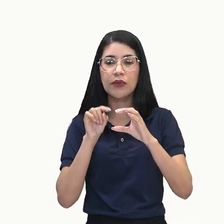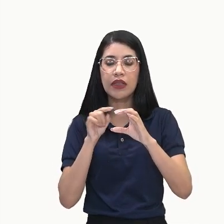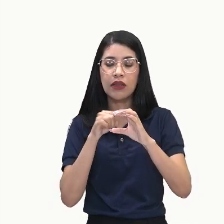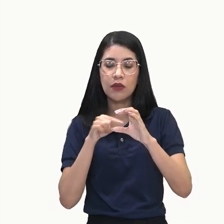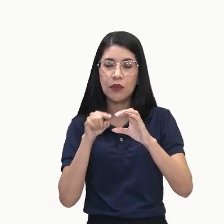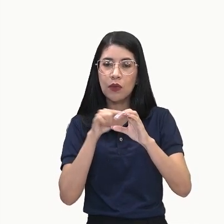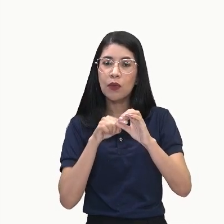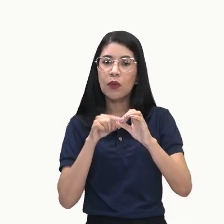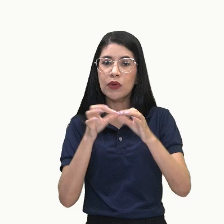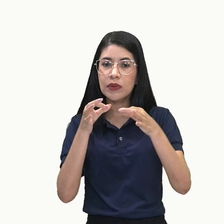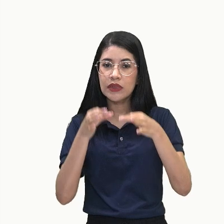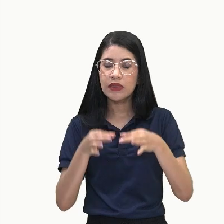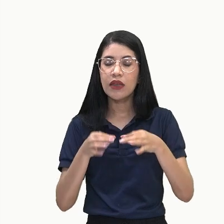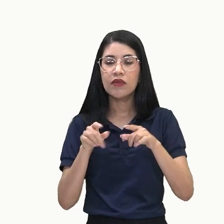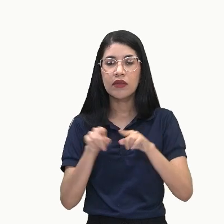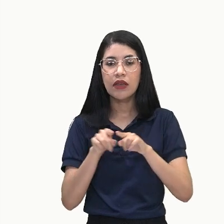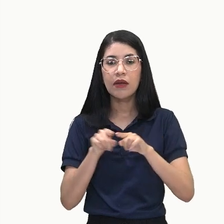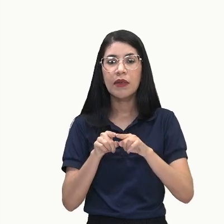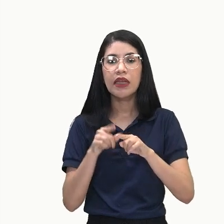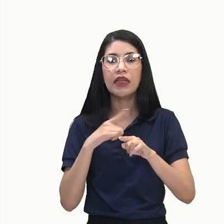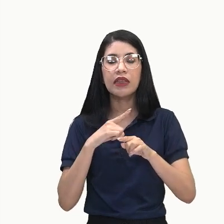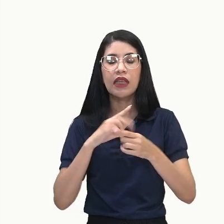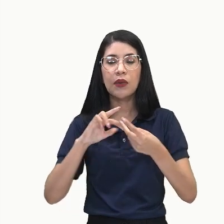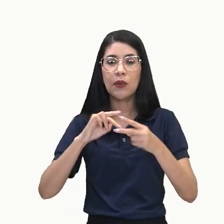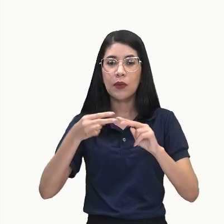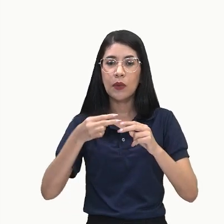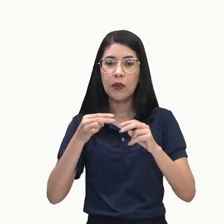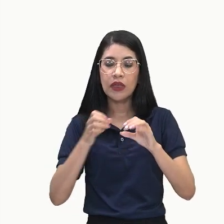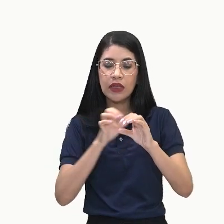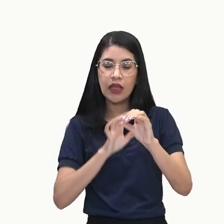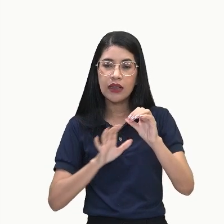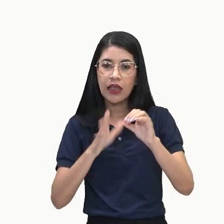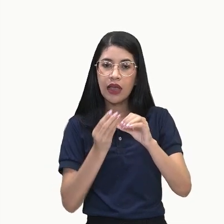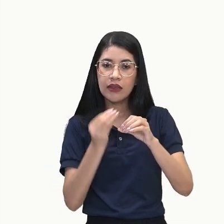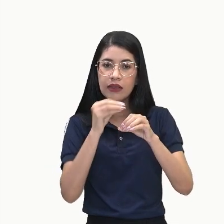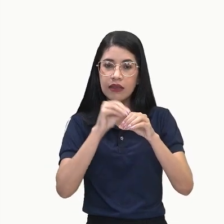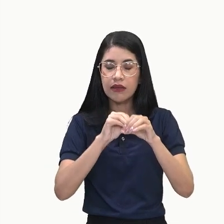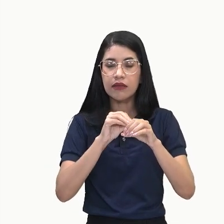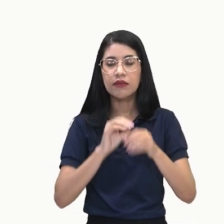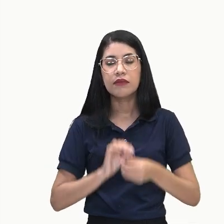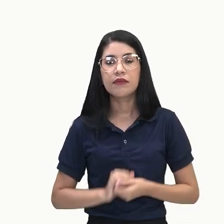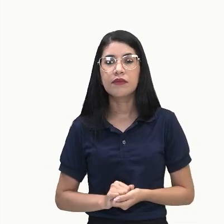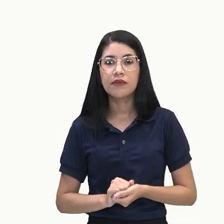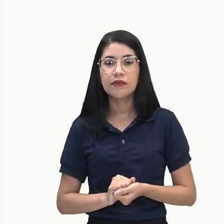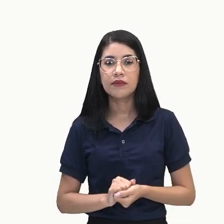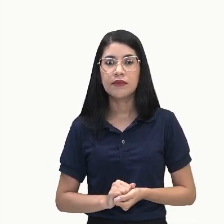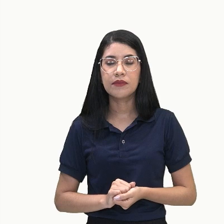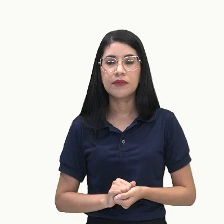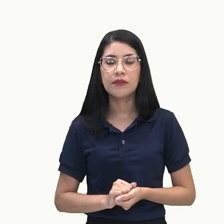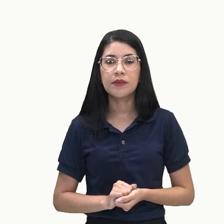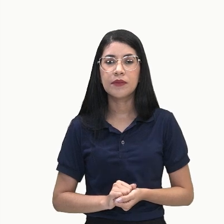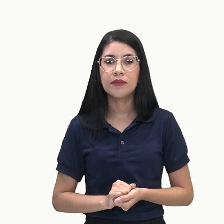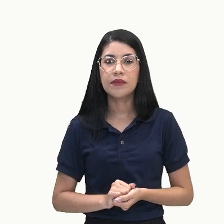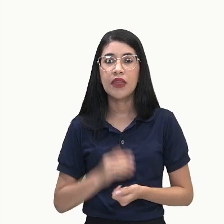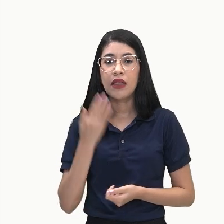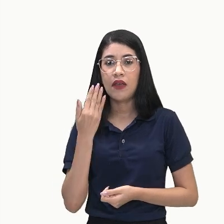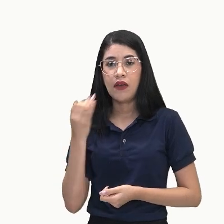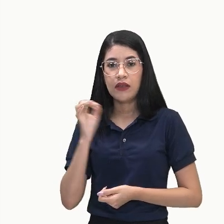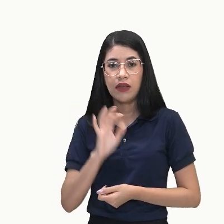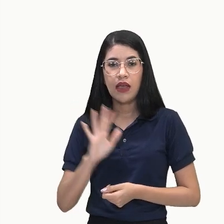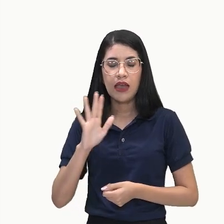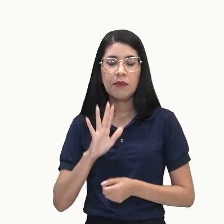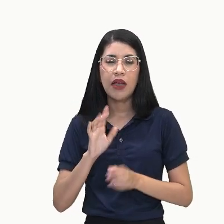o núcleo bem delimitado com o DNA lá no seu interior. E aí nós temos